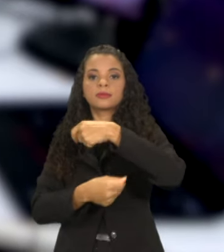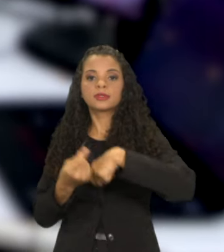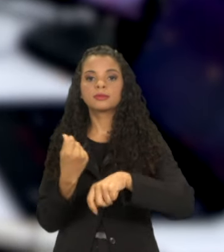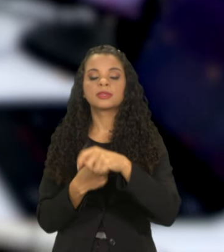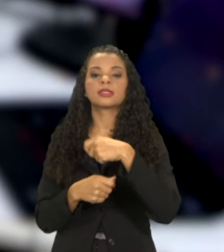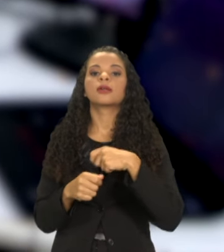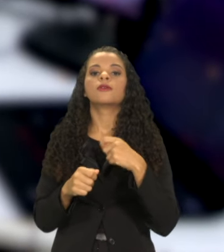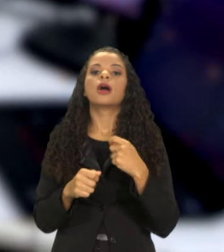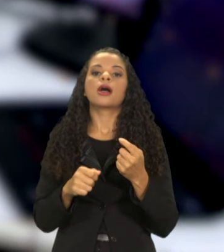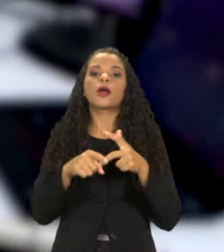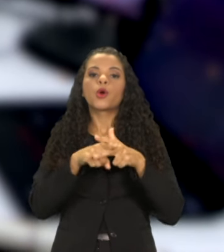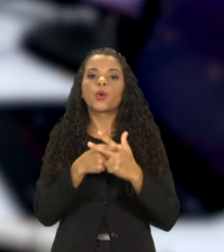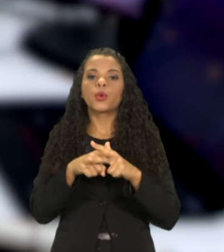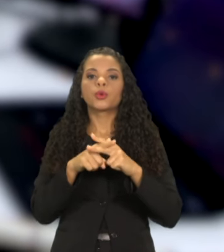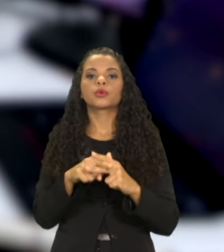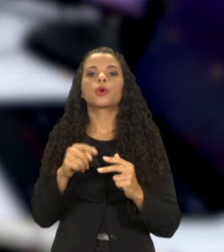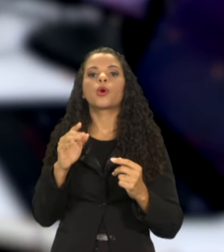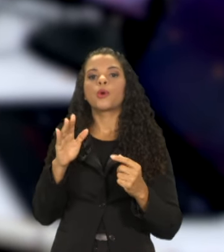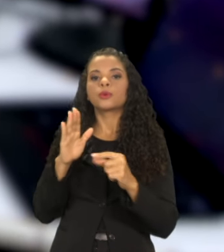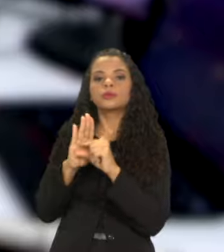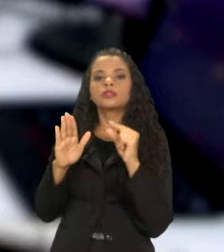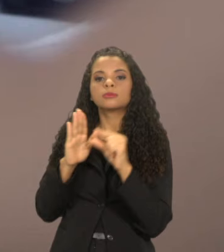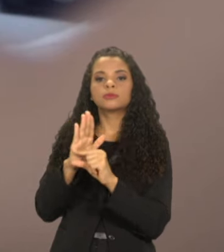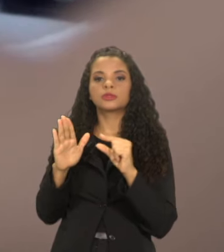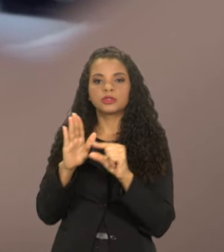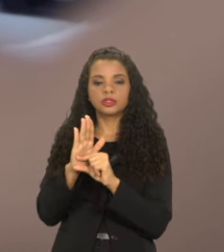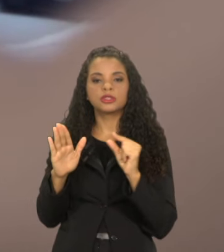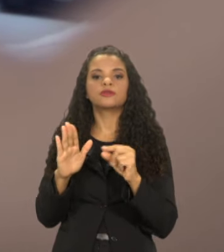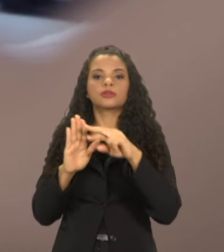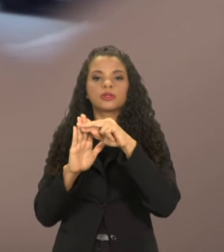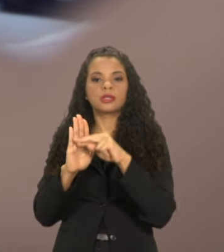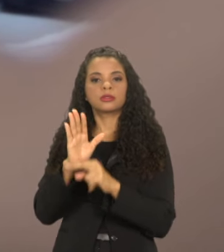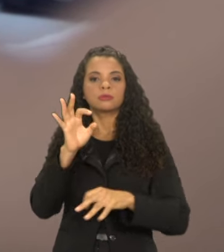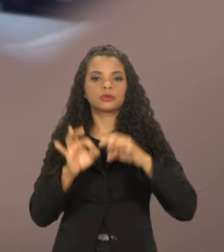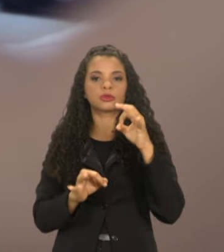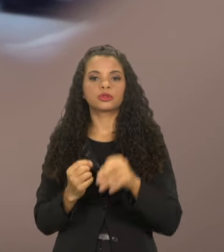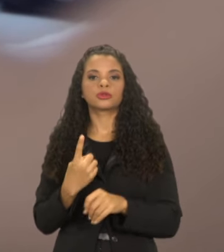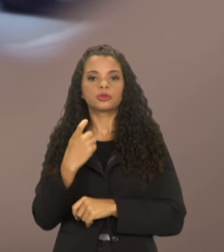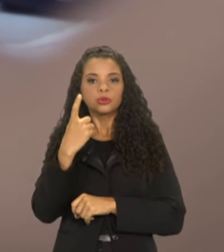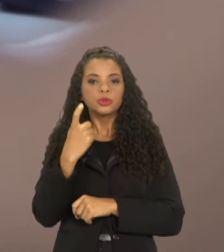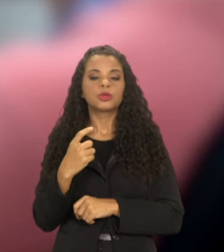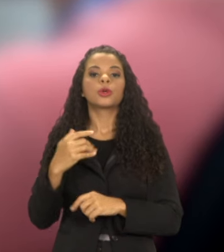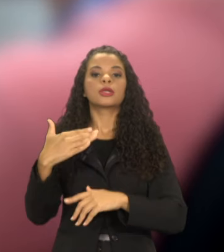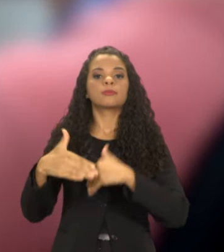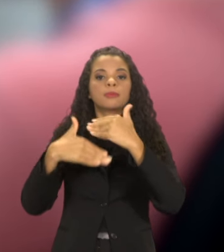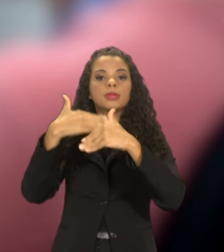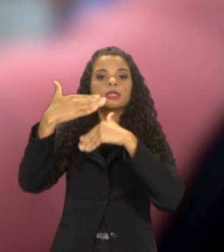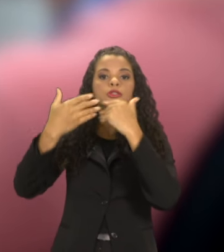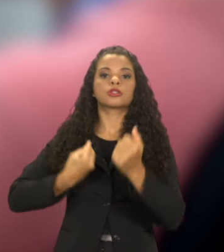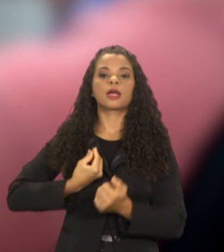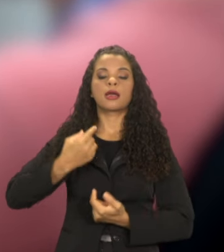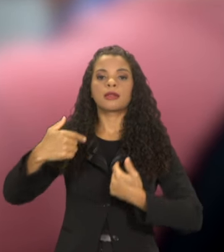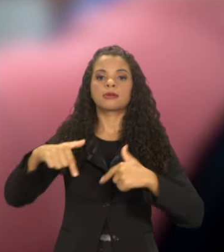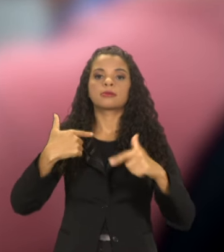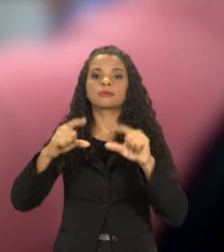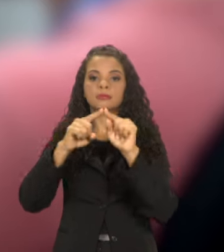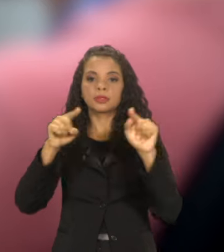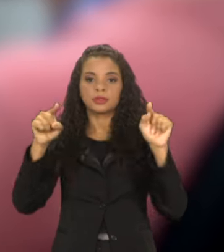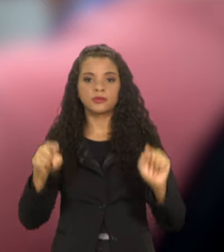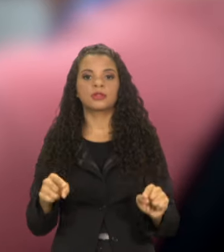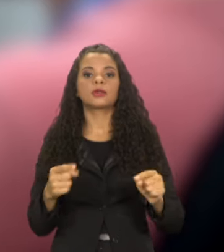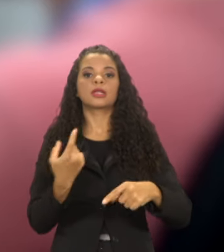e suprimiu a exigência do regime jurídico único e de planos de carreira para servidores da administração pública